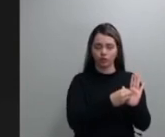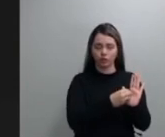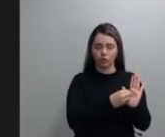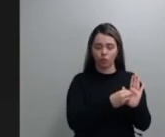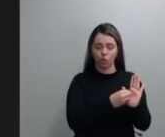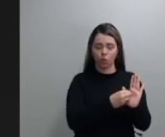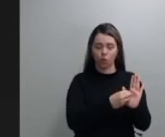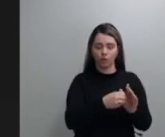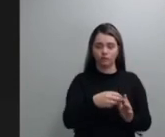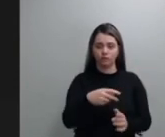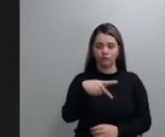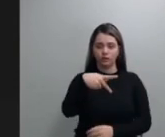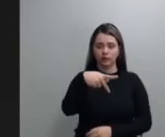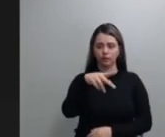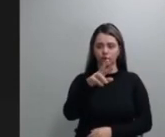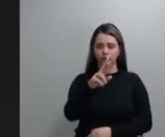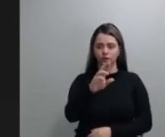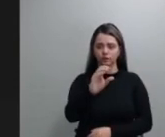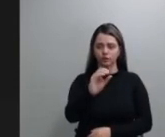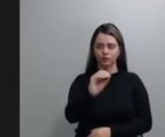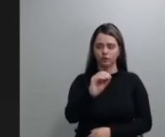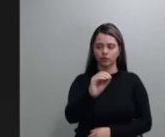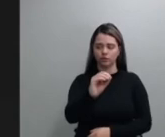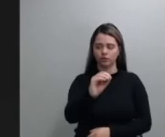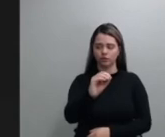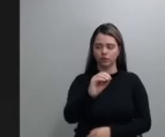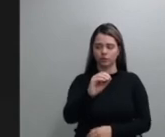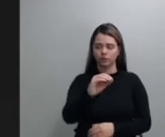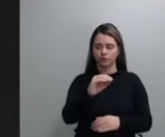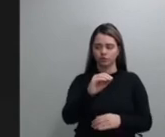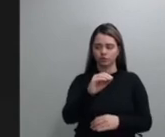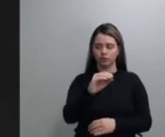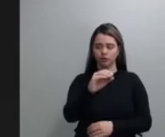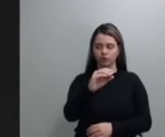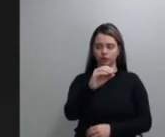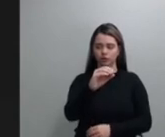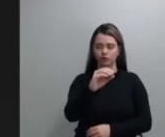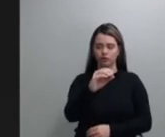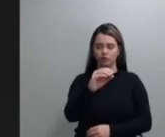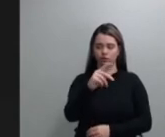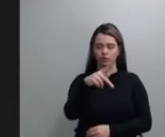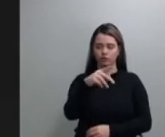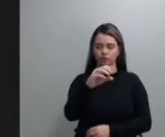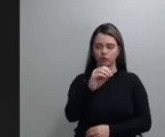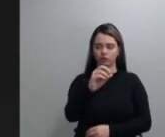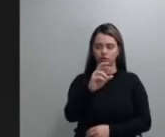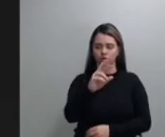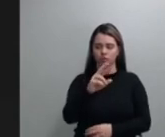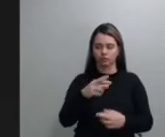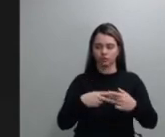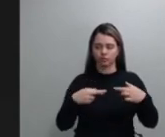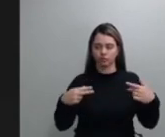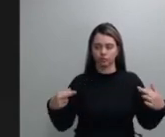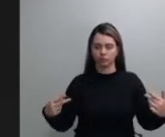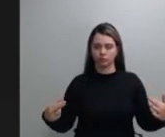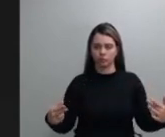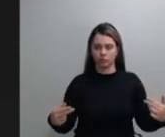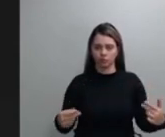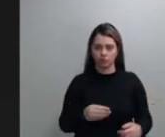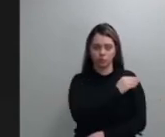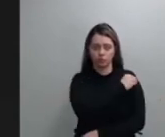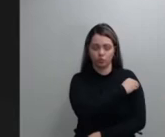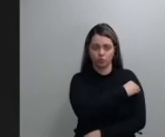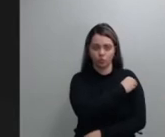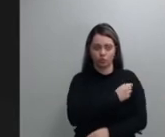denominado frete de uniformização de preço do álcool o famoso FUPA ressarcido pelo departamento de combustíveis